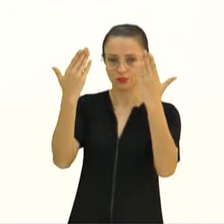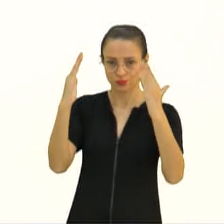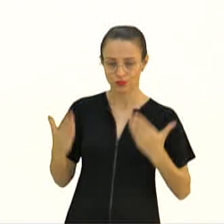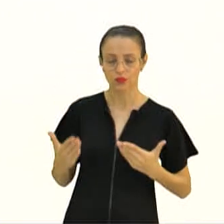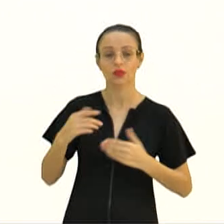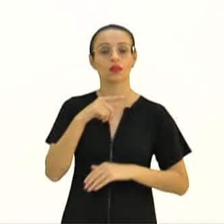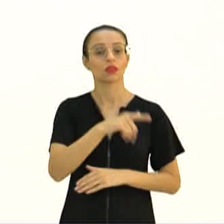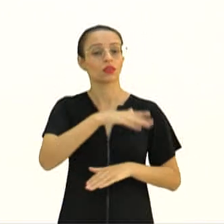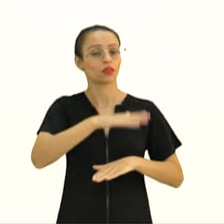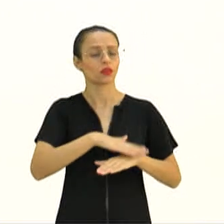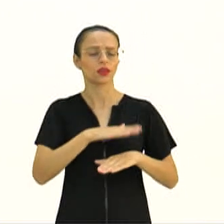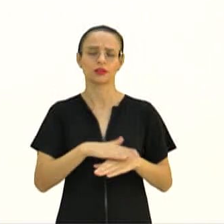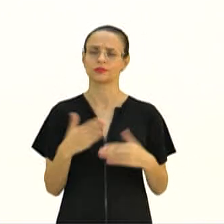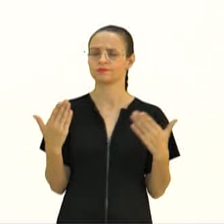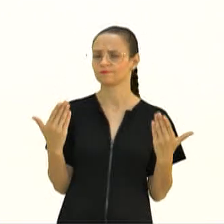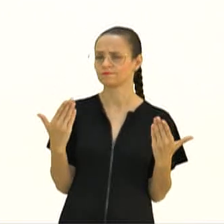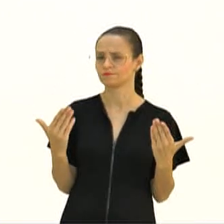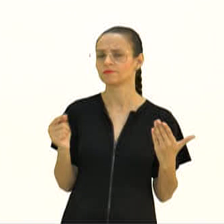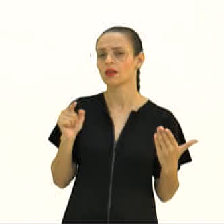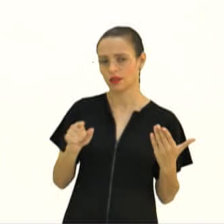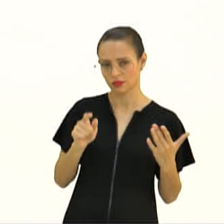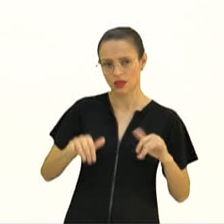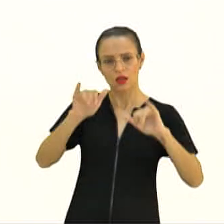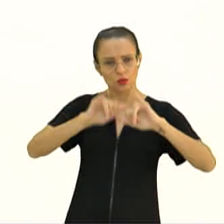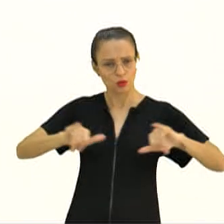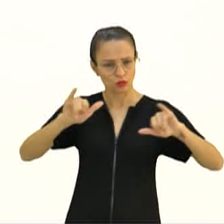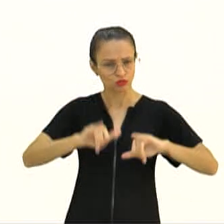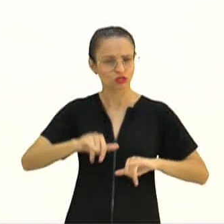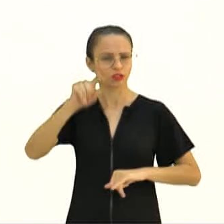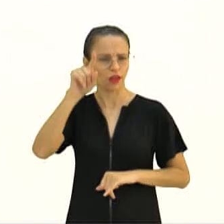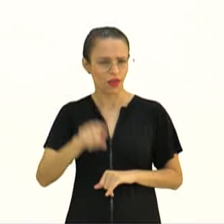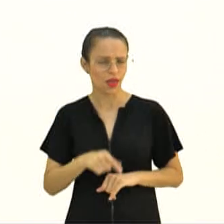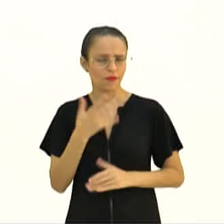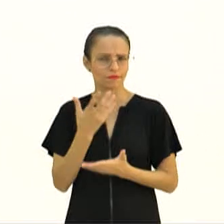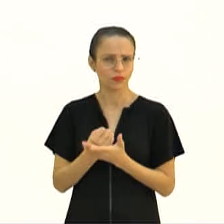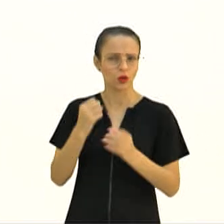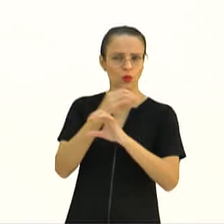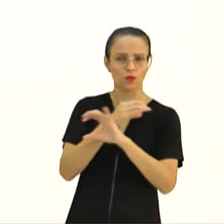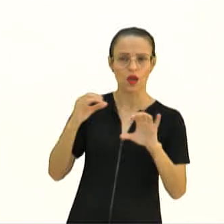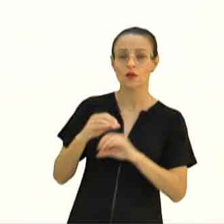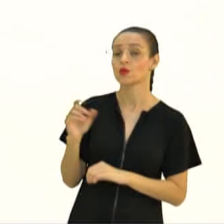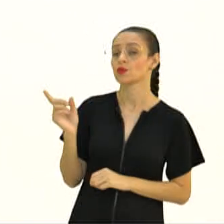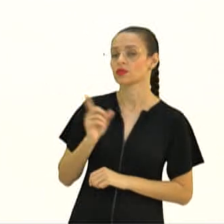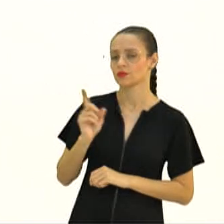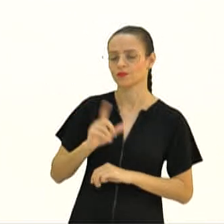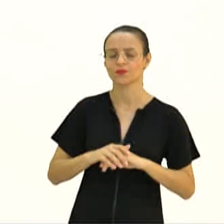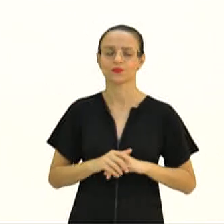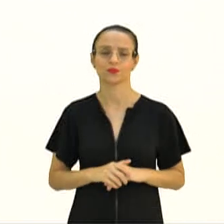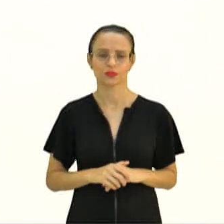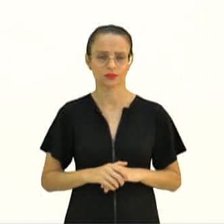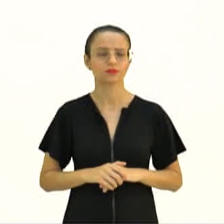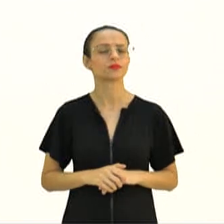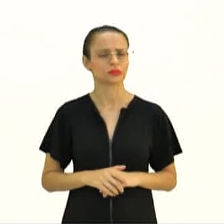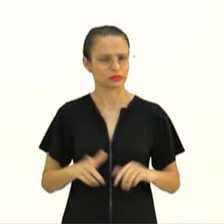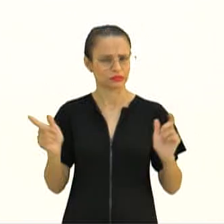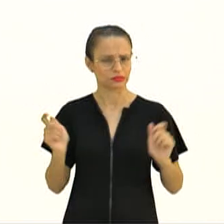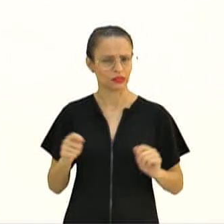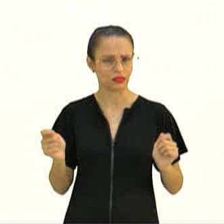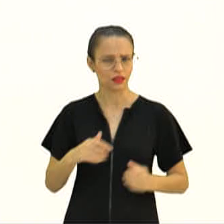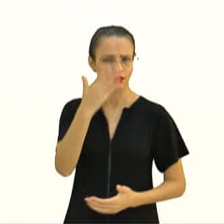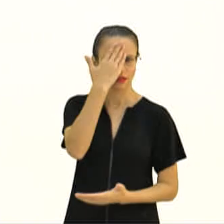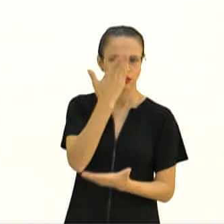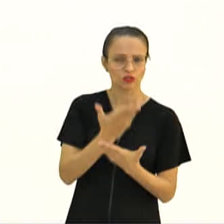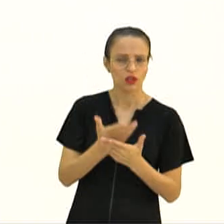eles próprios se perguntem: essa notícia tem fontes e dados confiáveis? Merece ser acreditada